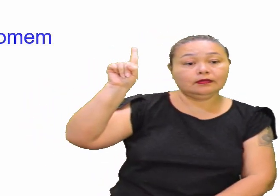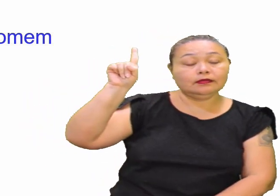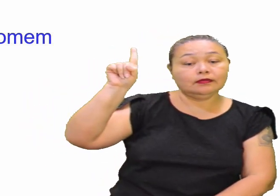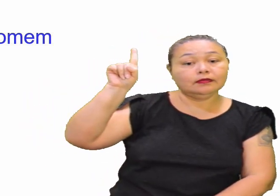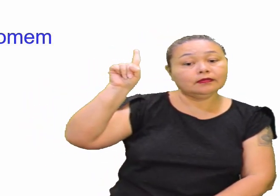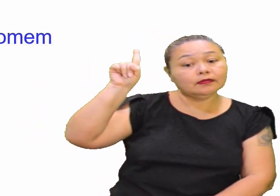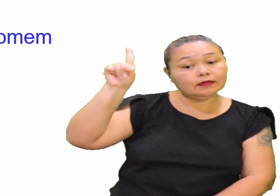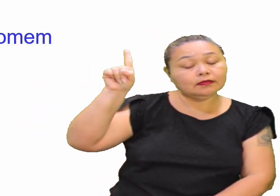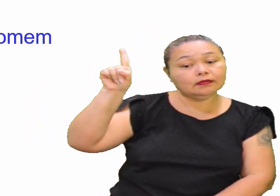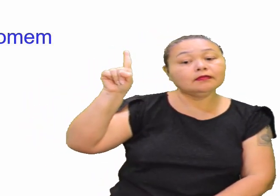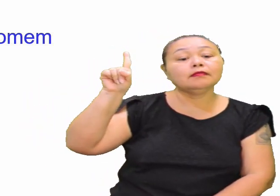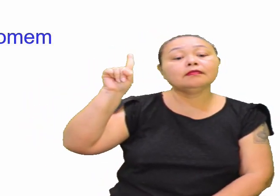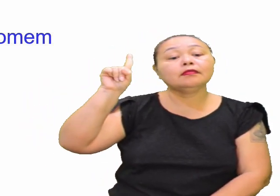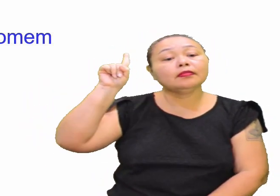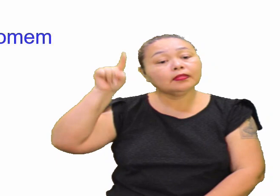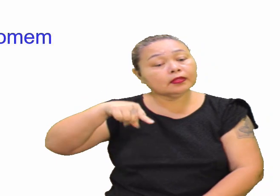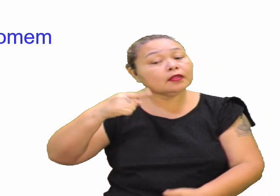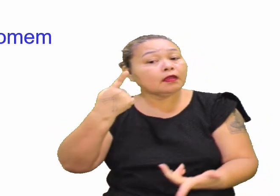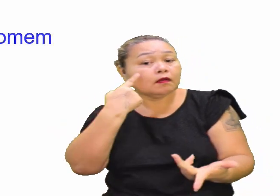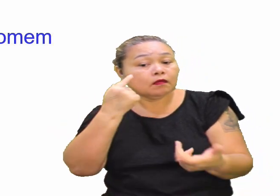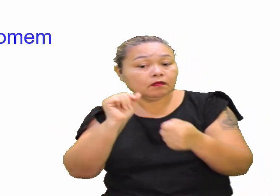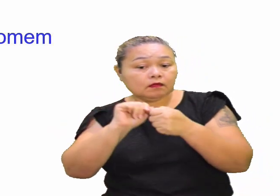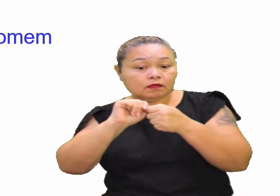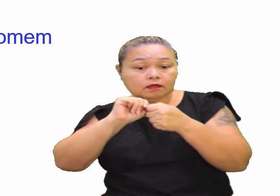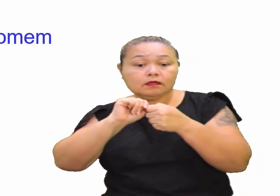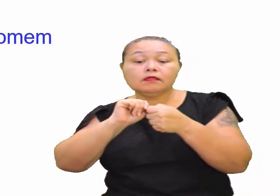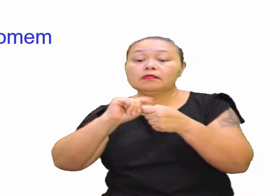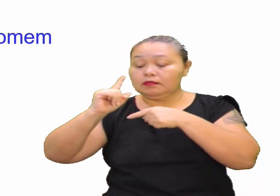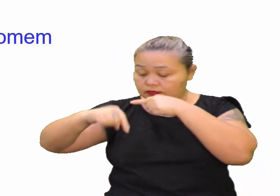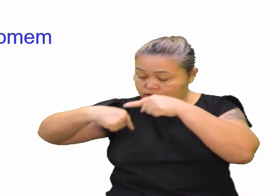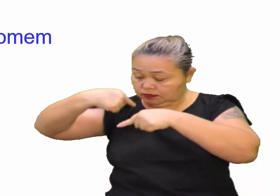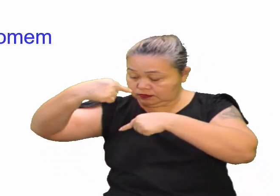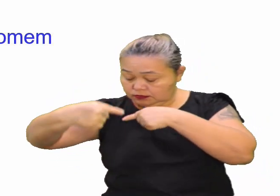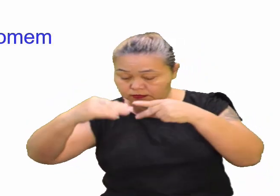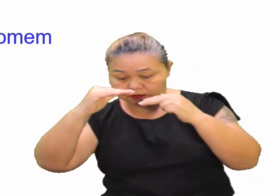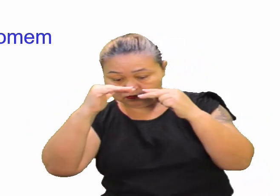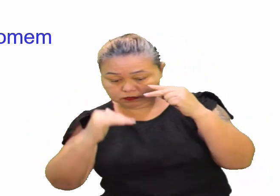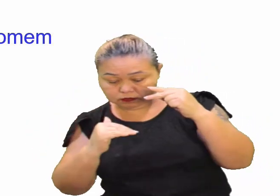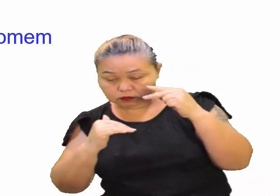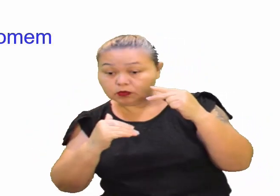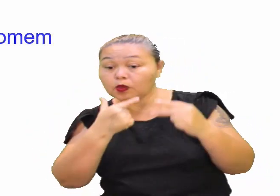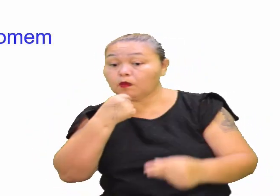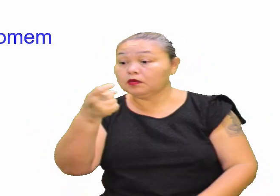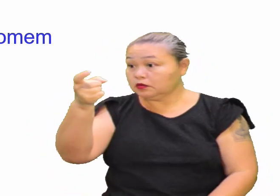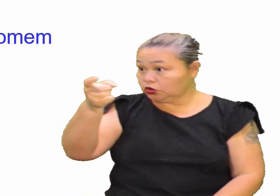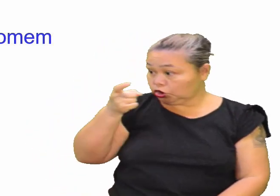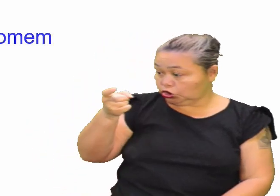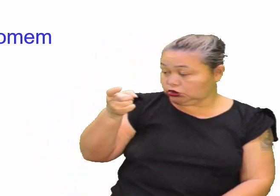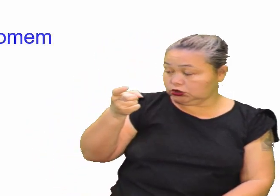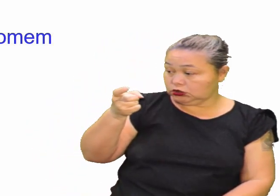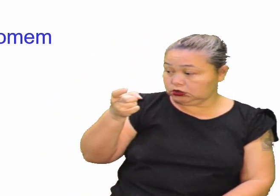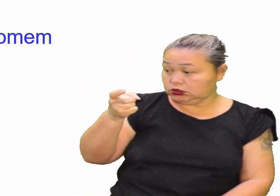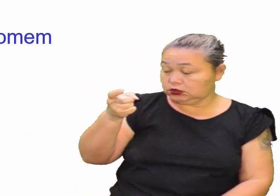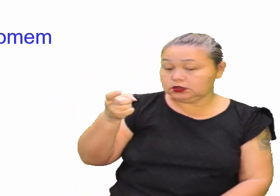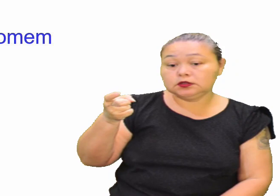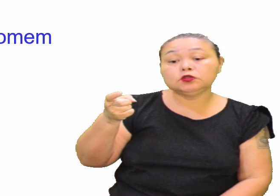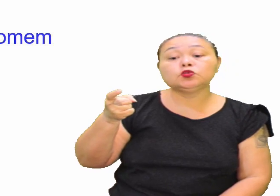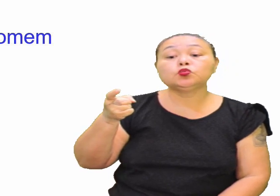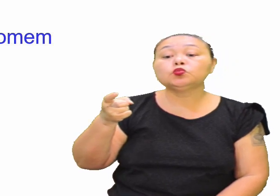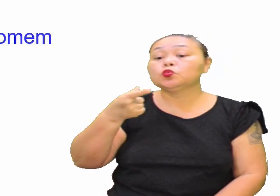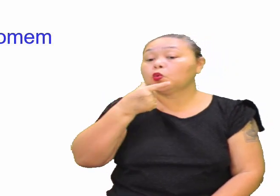gene dominante. Indivíduo 3 e 8 são homozigotos. Verdade, homozigoto.